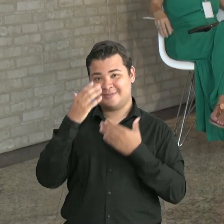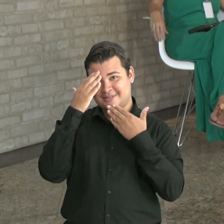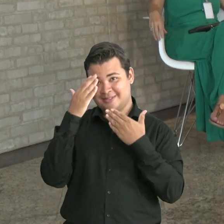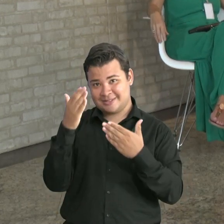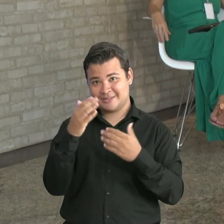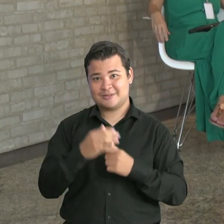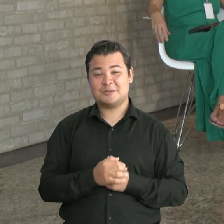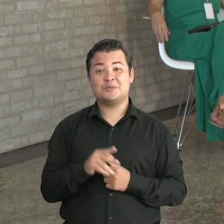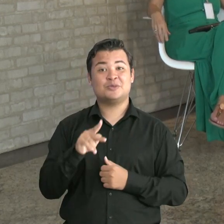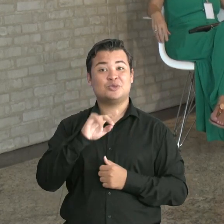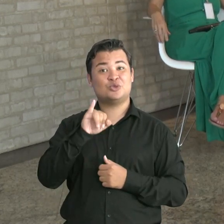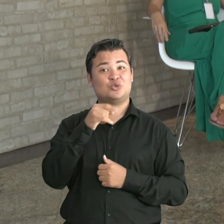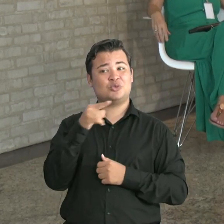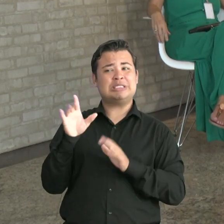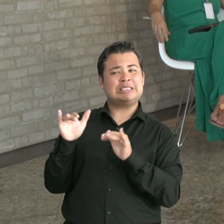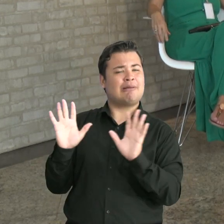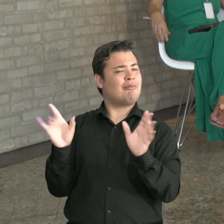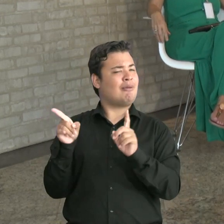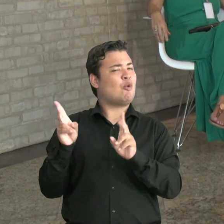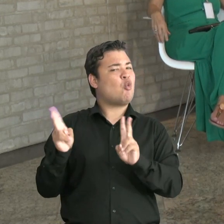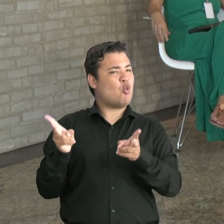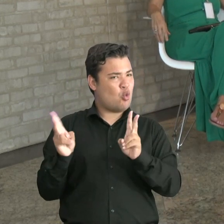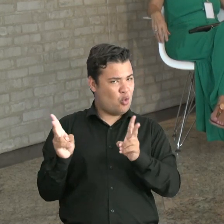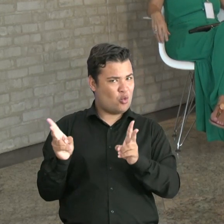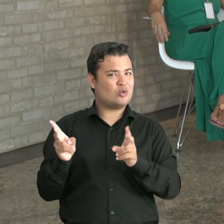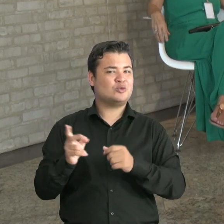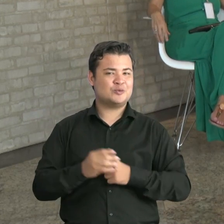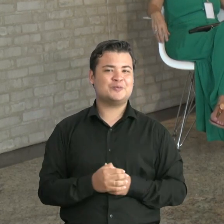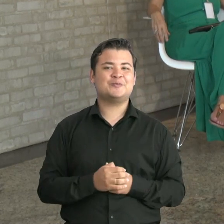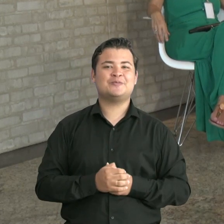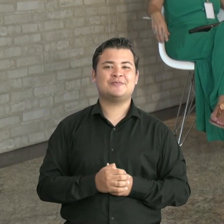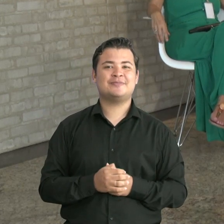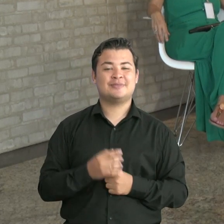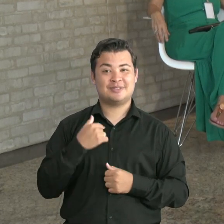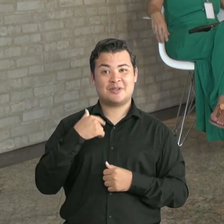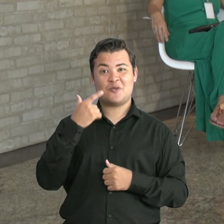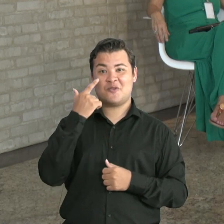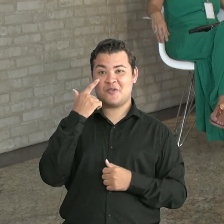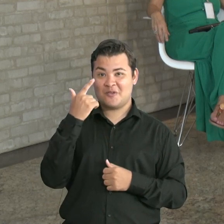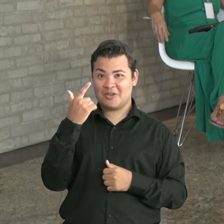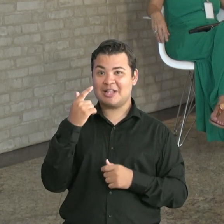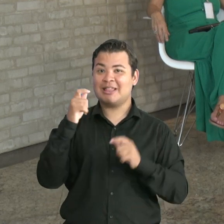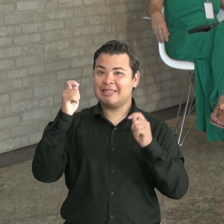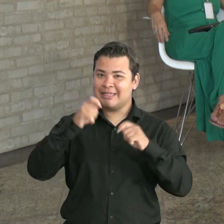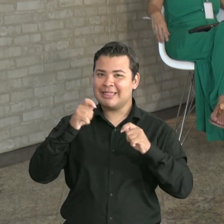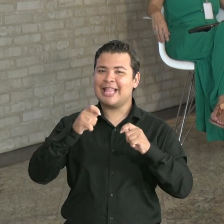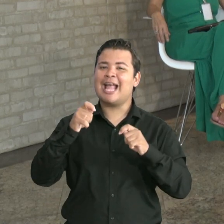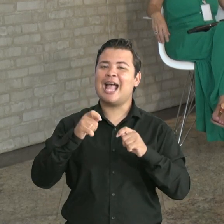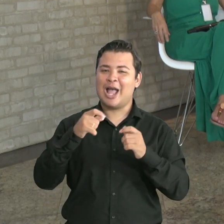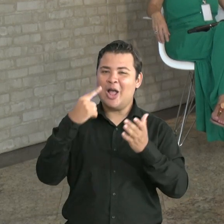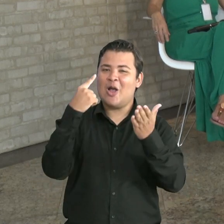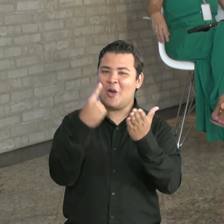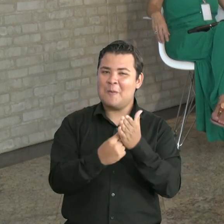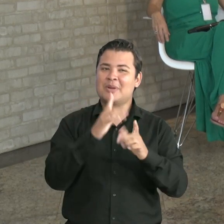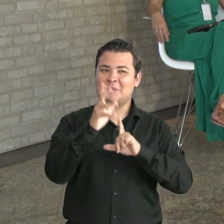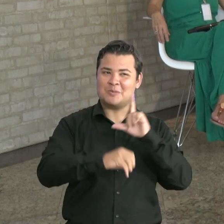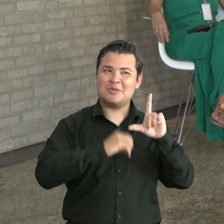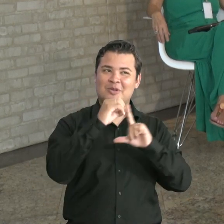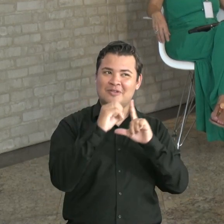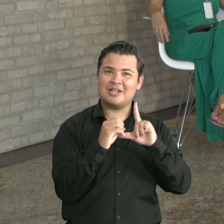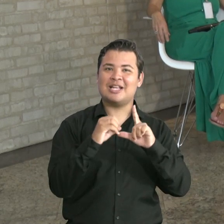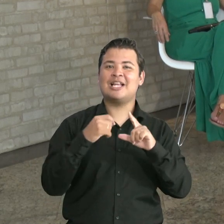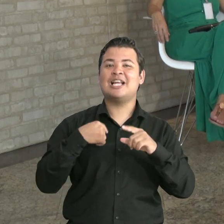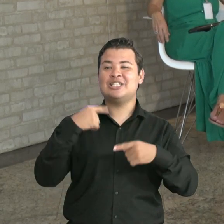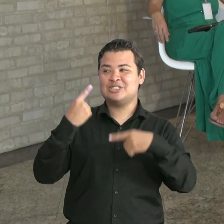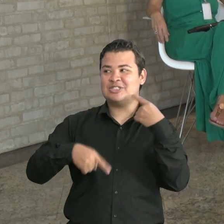vou me despedir do professor João, porque ele continua com a gente no próximo bloco. Já vi que a gente pode pautar um debate para o Mundo UFG depois no estúdio para a gente